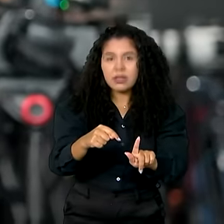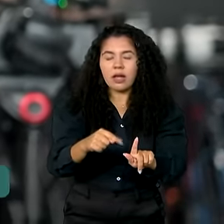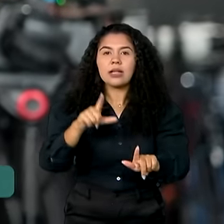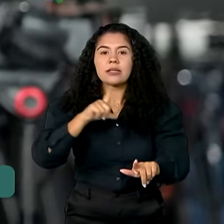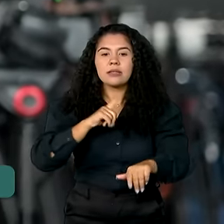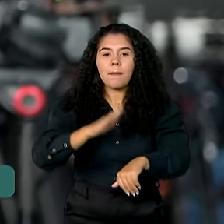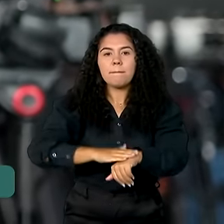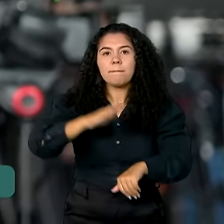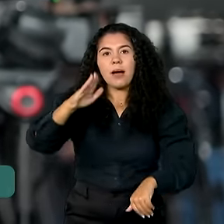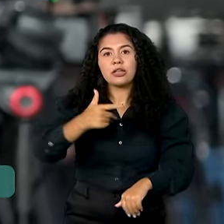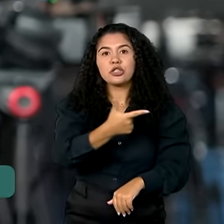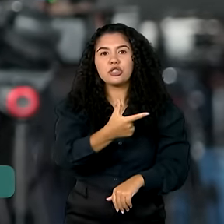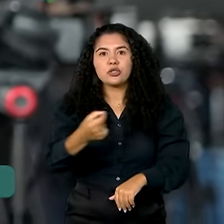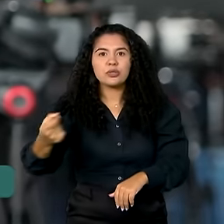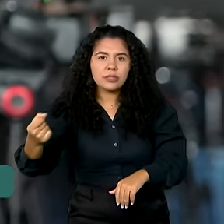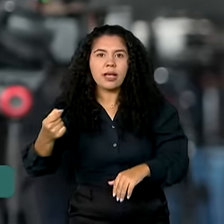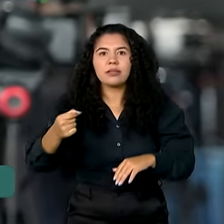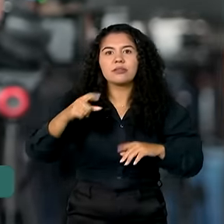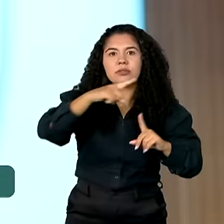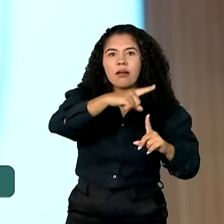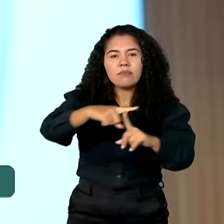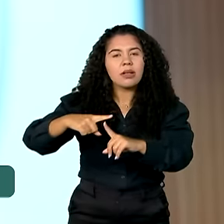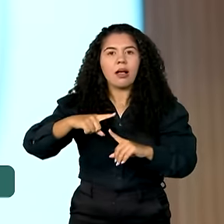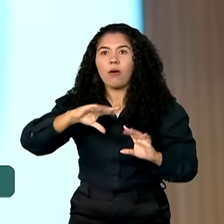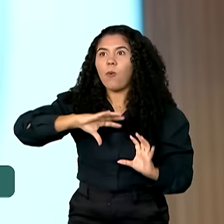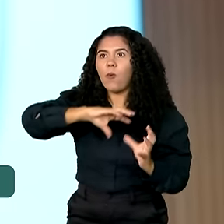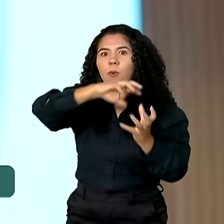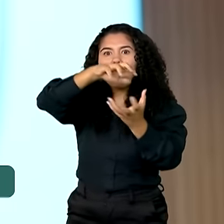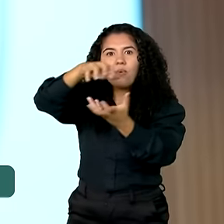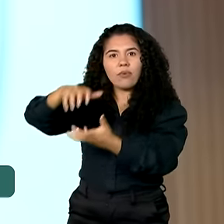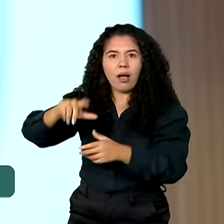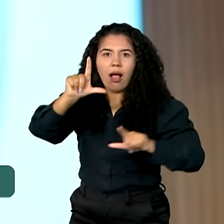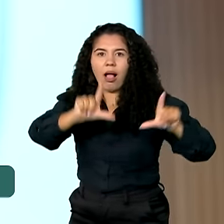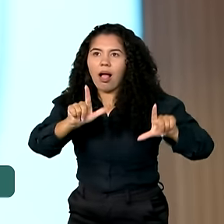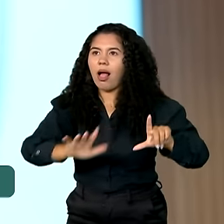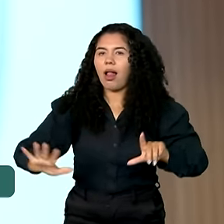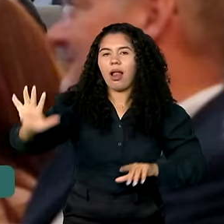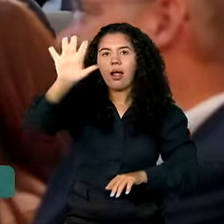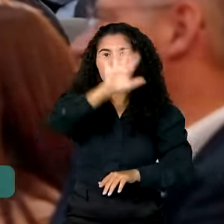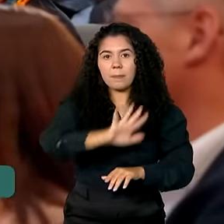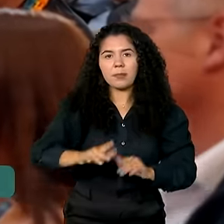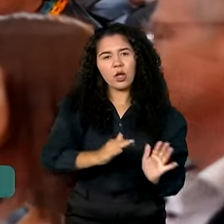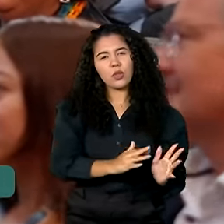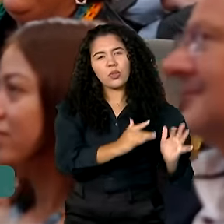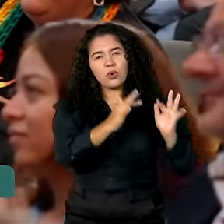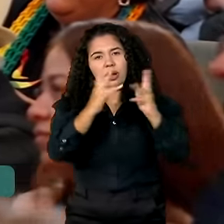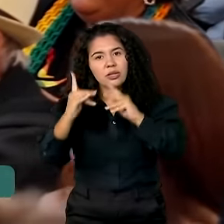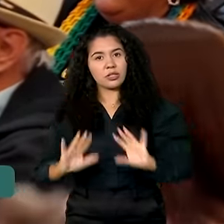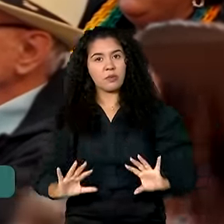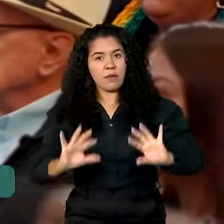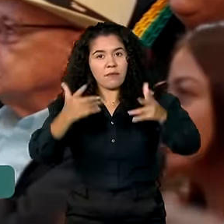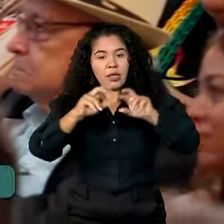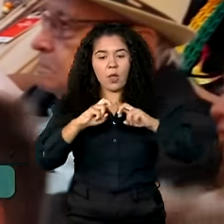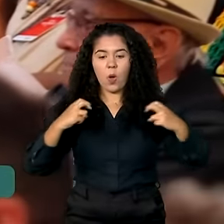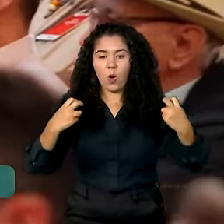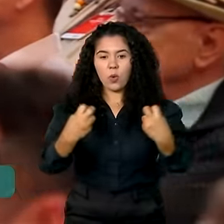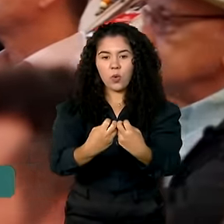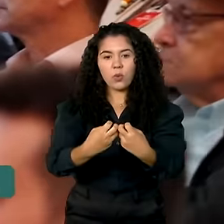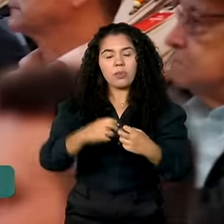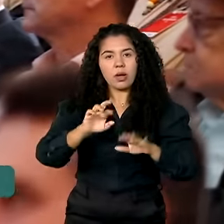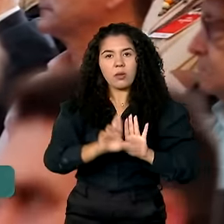de 200 emissoras ao redor do mundo. Durante a cúpula dos chefes de Estado, que acontece na próxima segunda